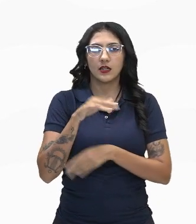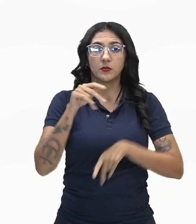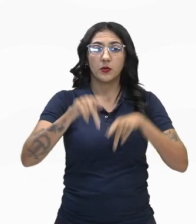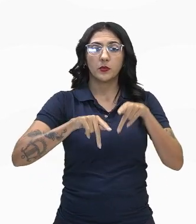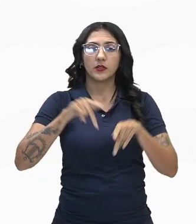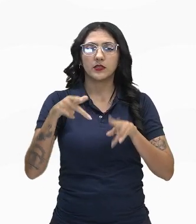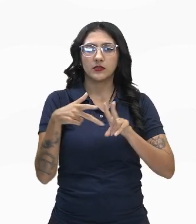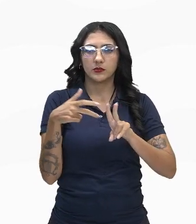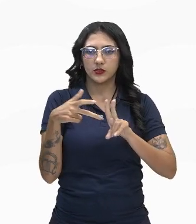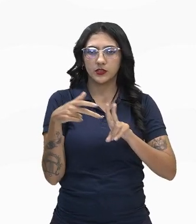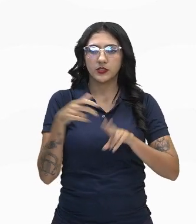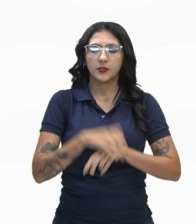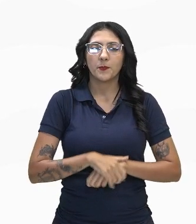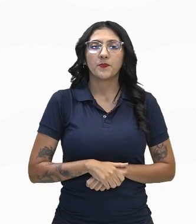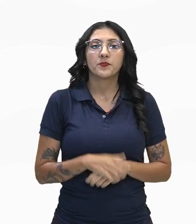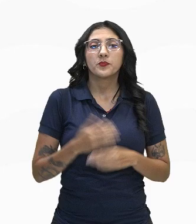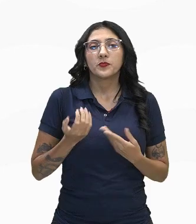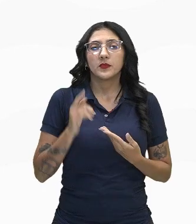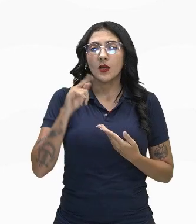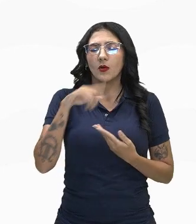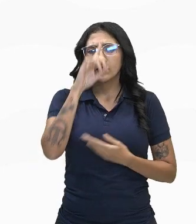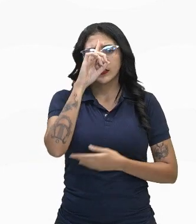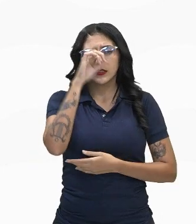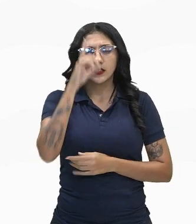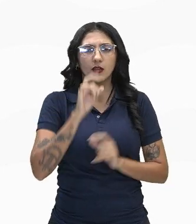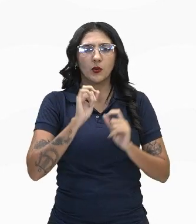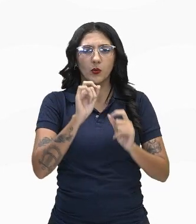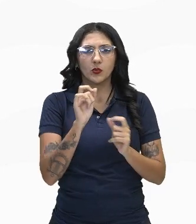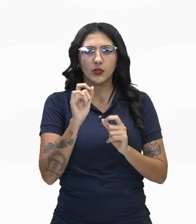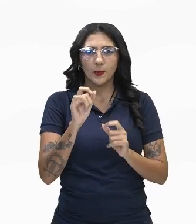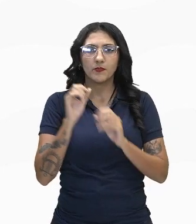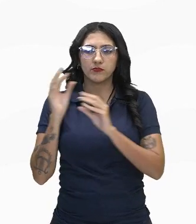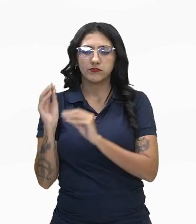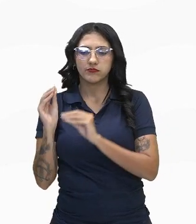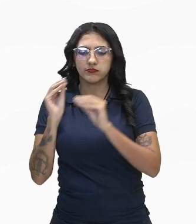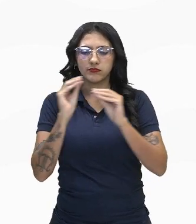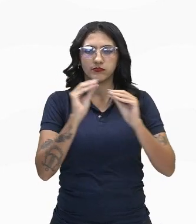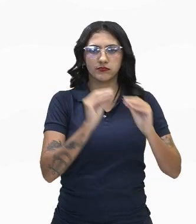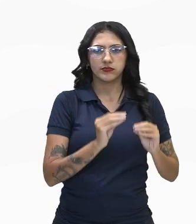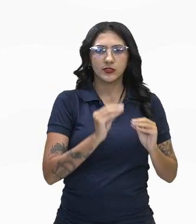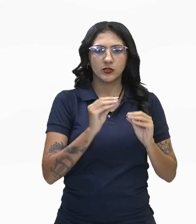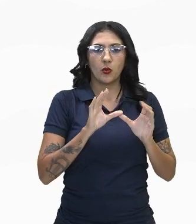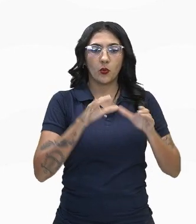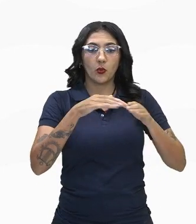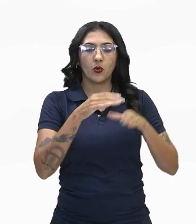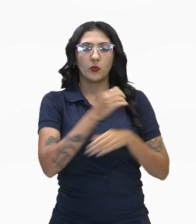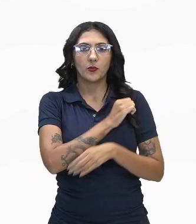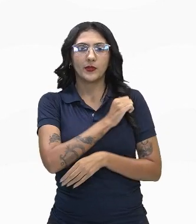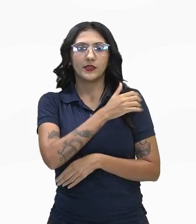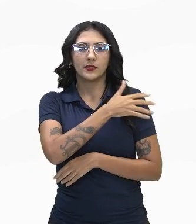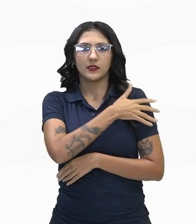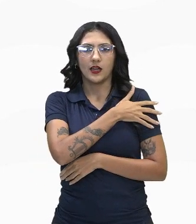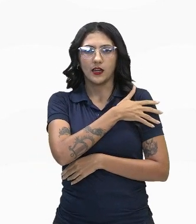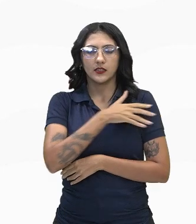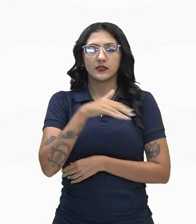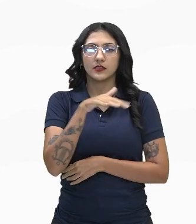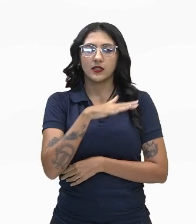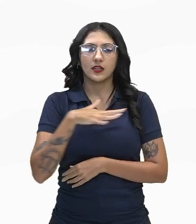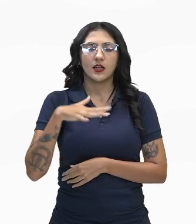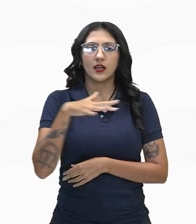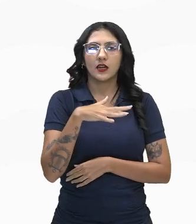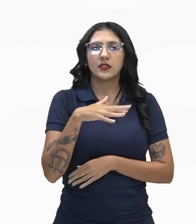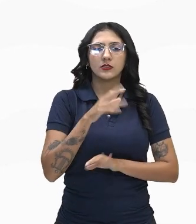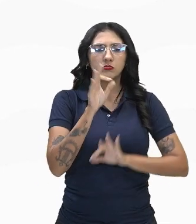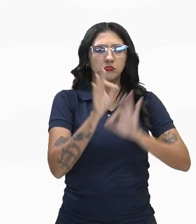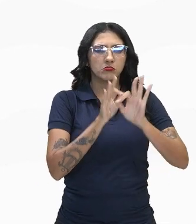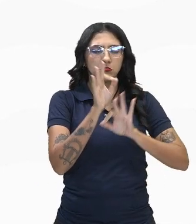a ideia é trazer militares para a região e suprir a região ali de uma infraestrutura